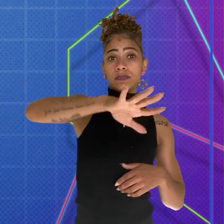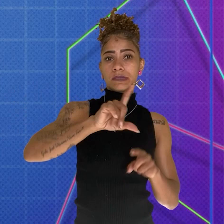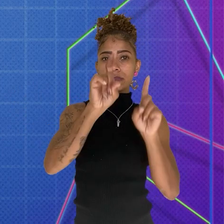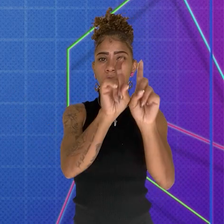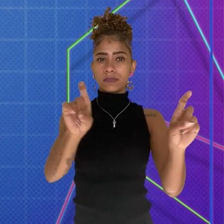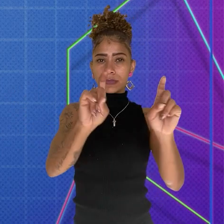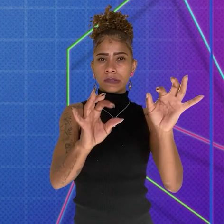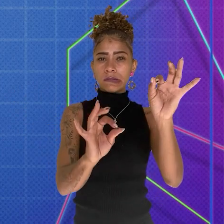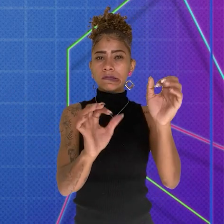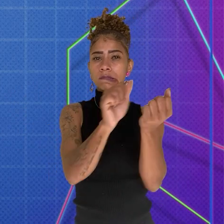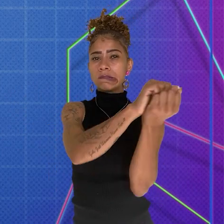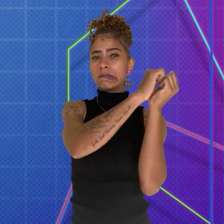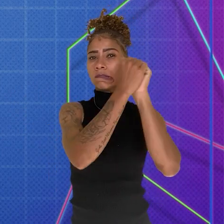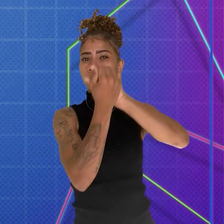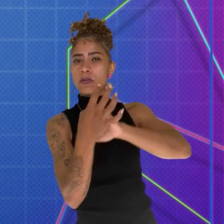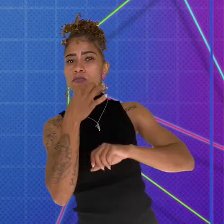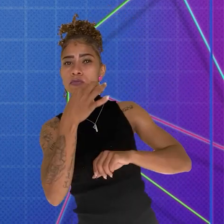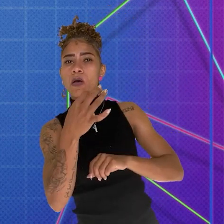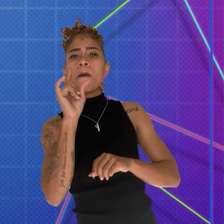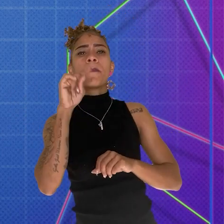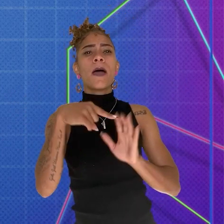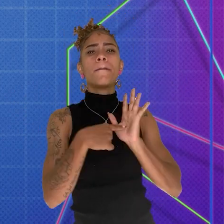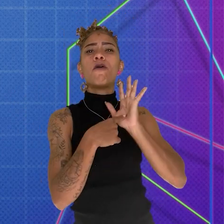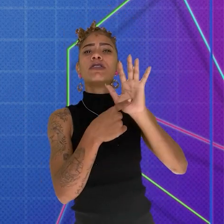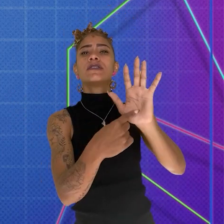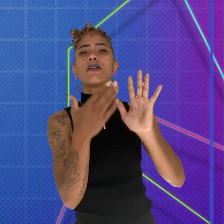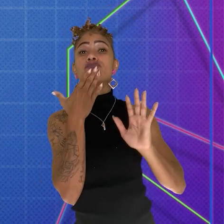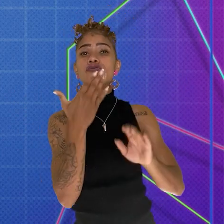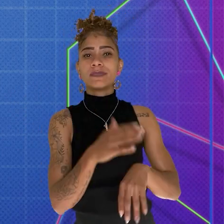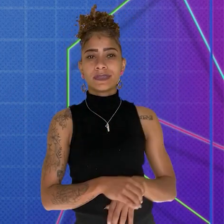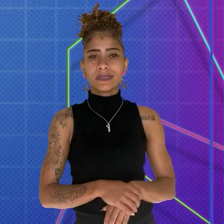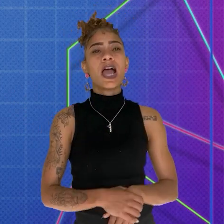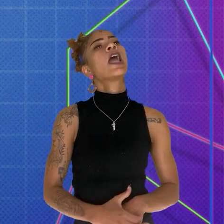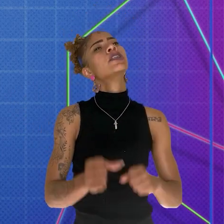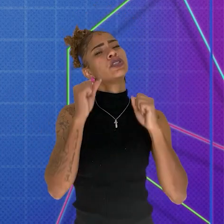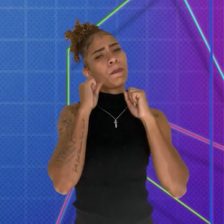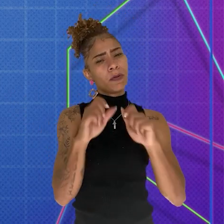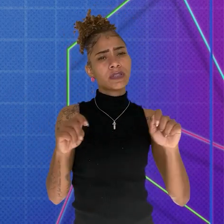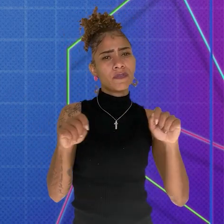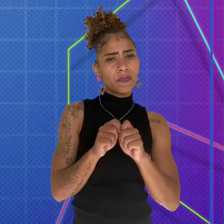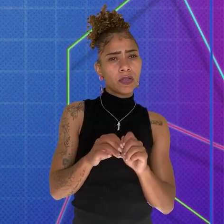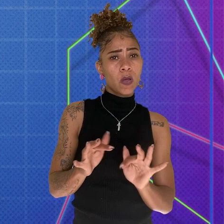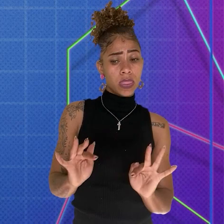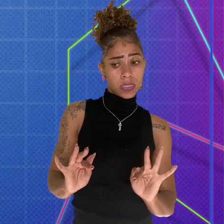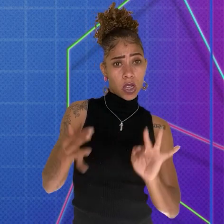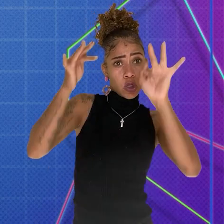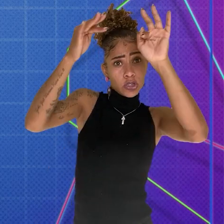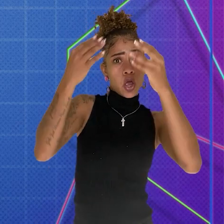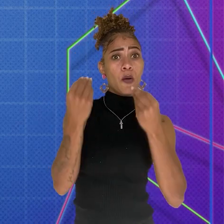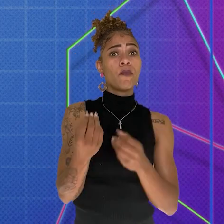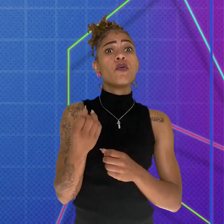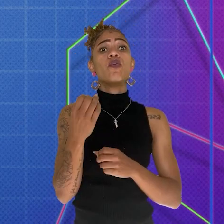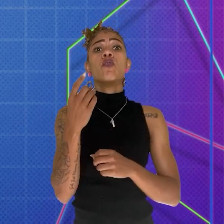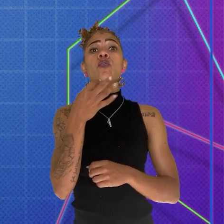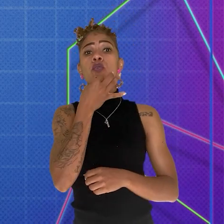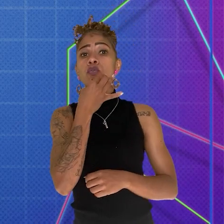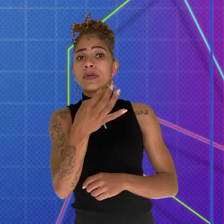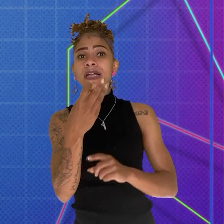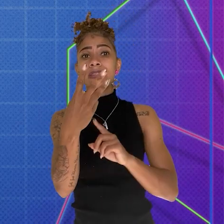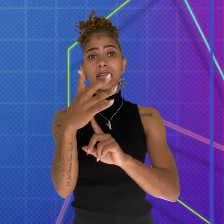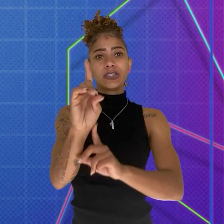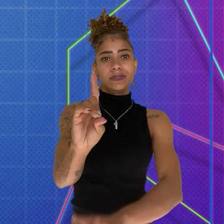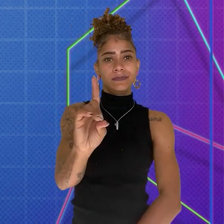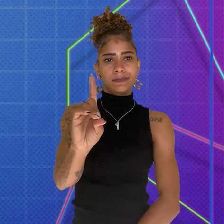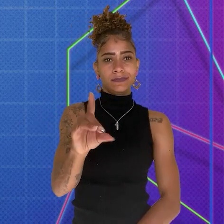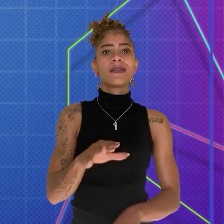do jogo e ajustar a posição do som para refletir essa localização. Isso pode ser feito usando tecnologias como o som 3D ou